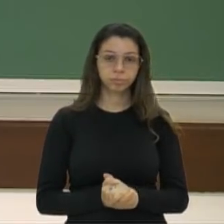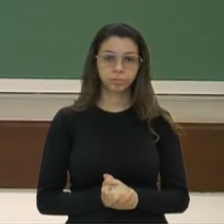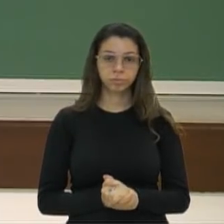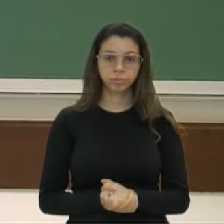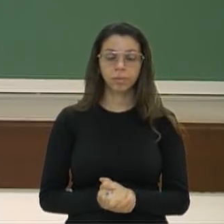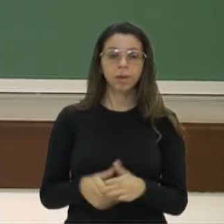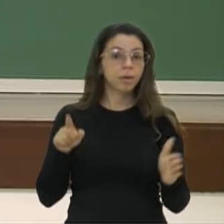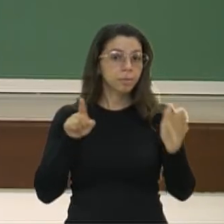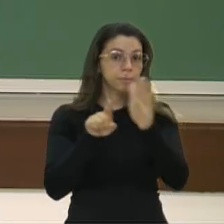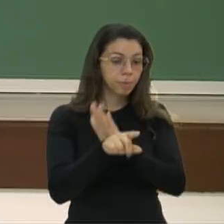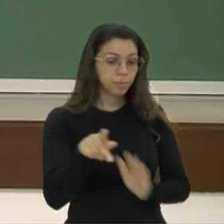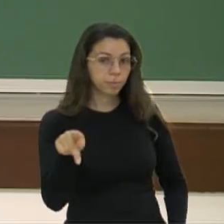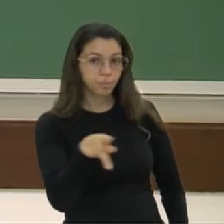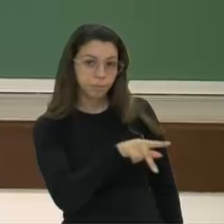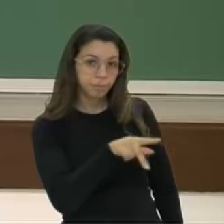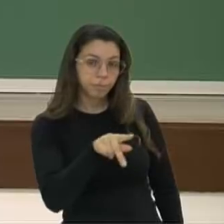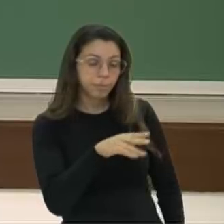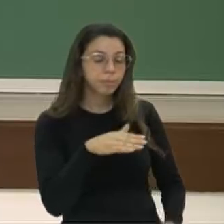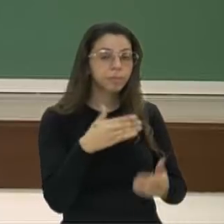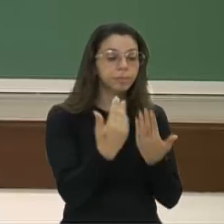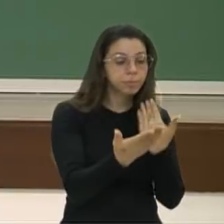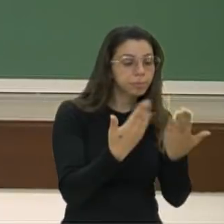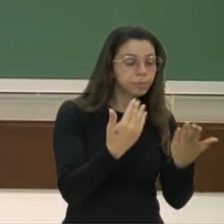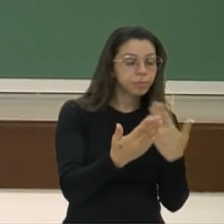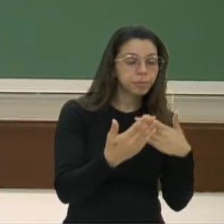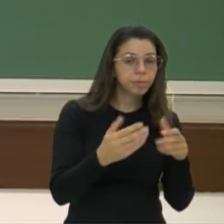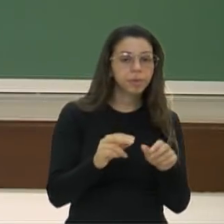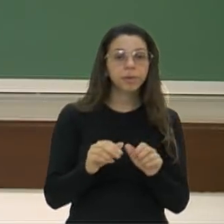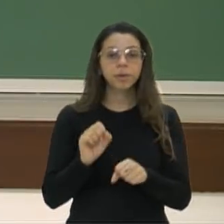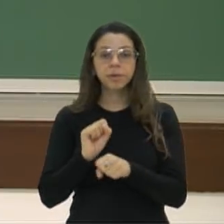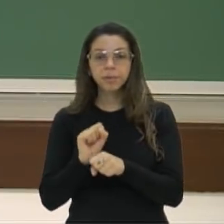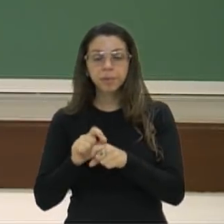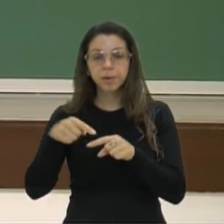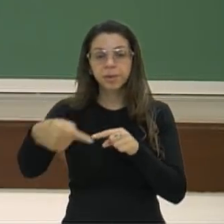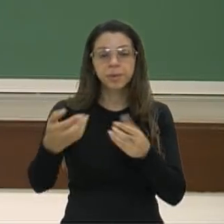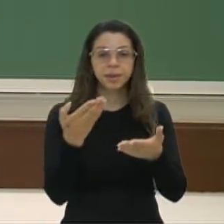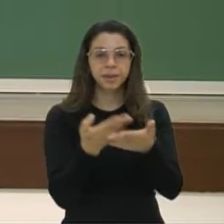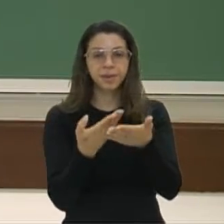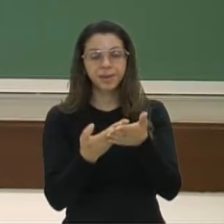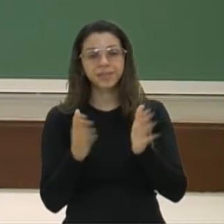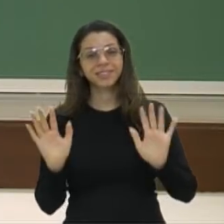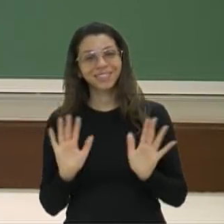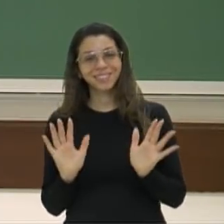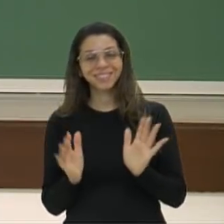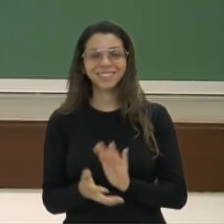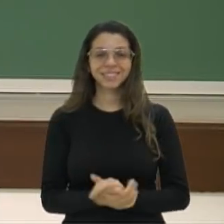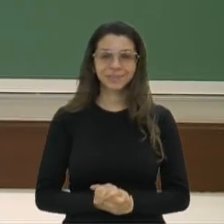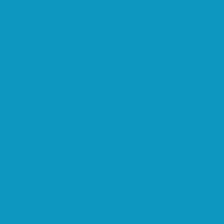pergunte ao seu professor, converse com ele e eu te espero na nossa próxima aula. Tchau, tchau!